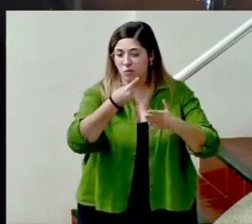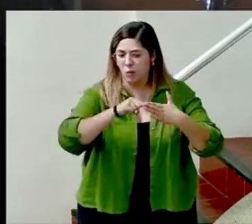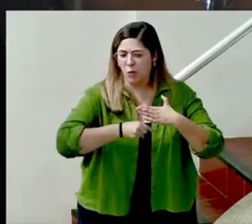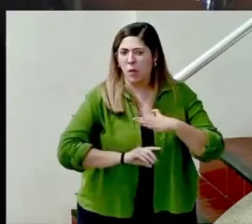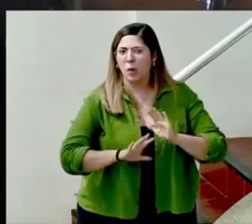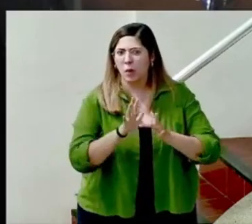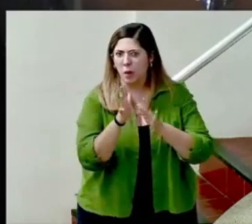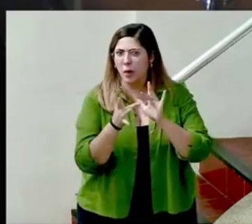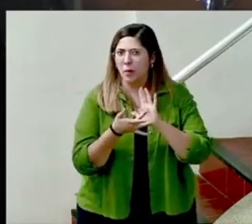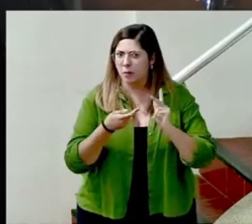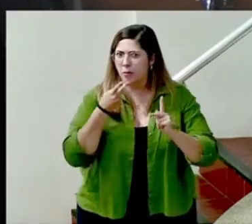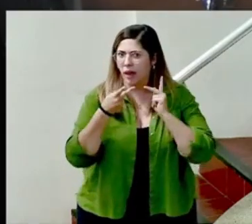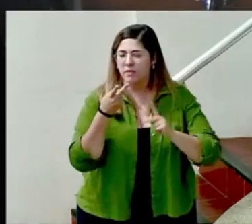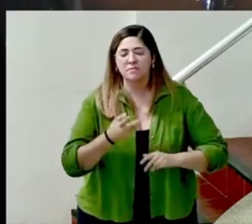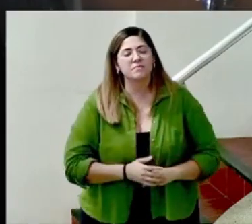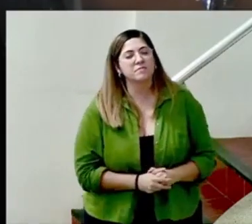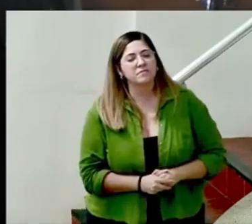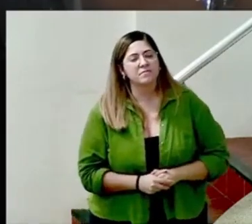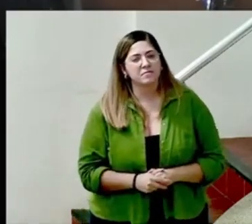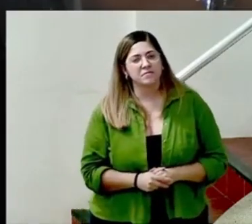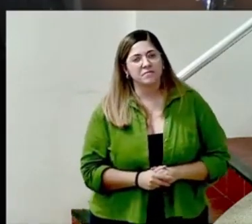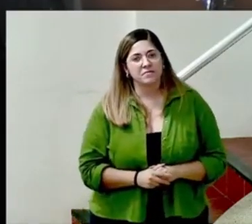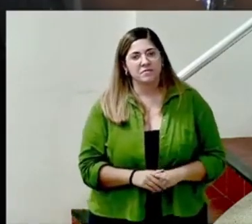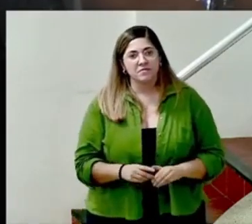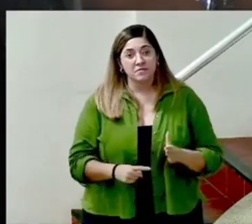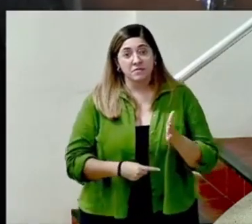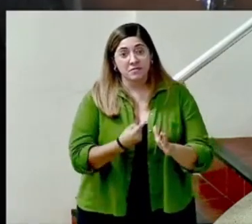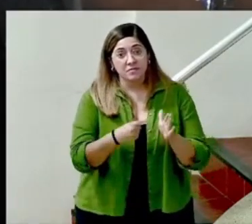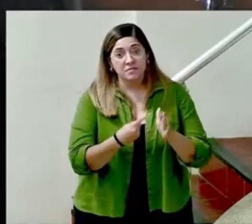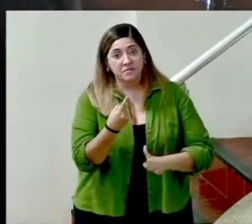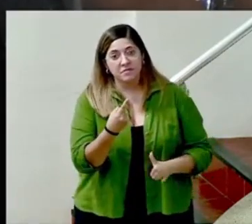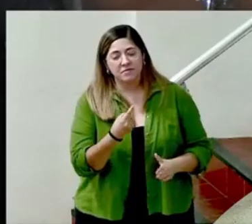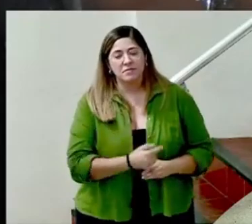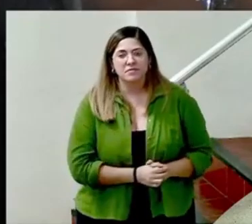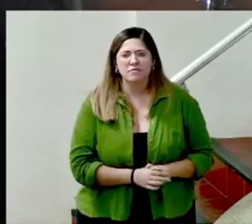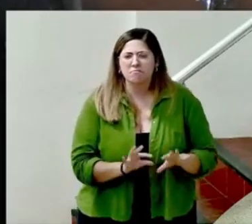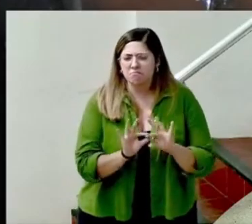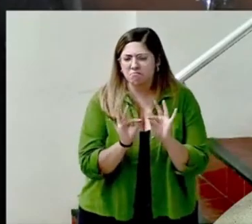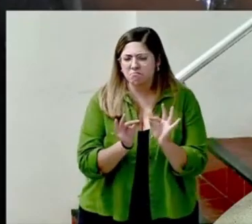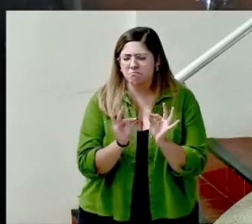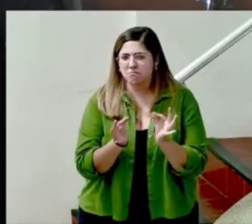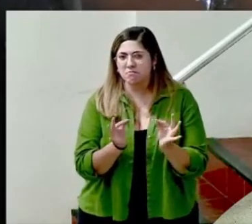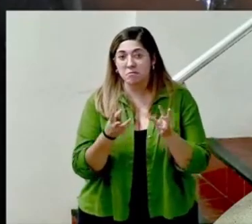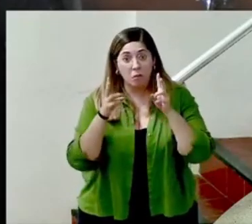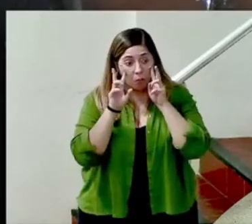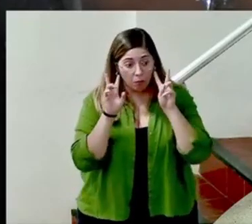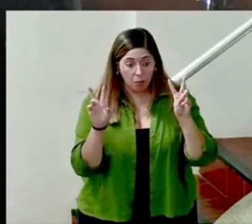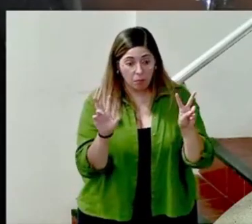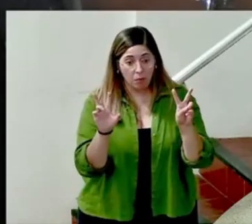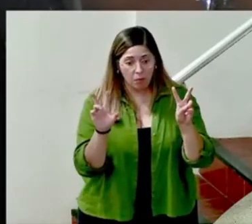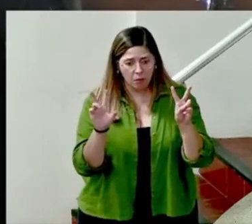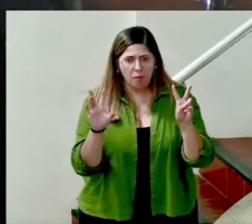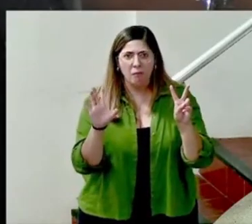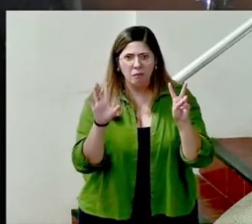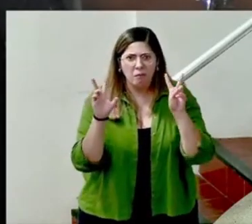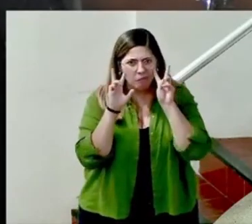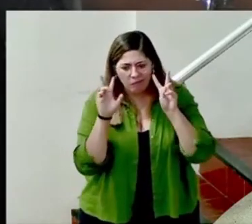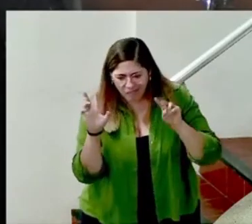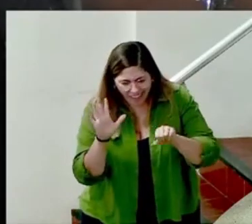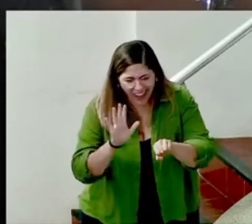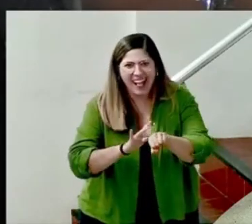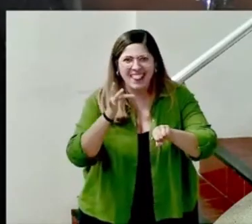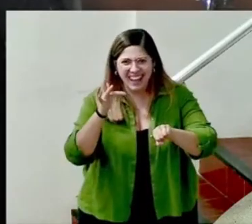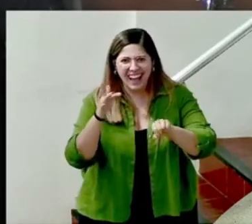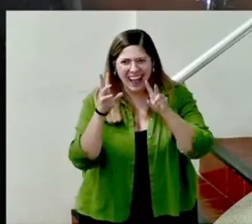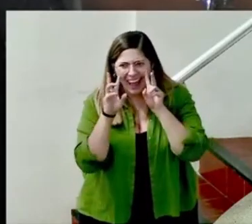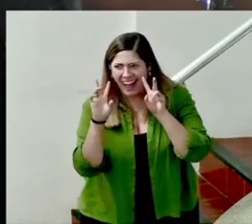seu sermão. O primeiro sentido, o básico, o simples, o olho enxergando e dirigindo